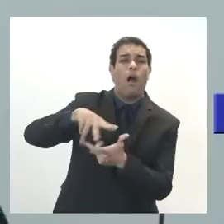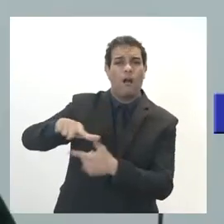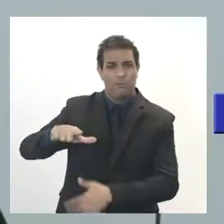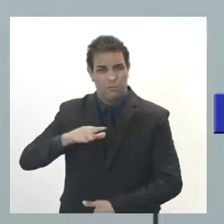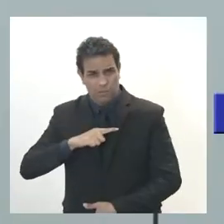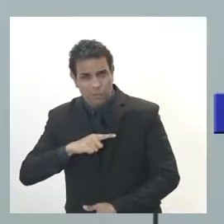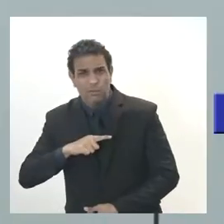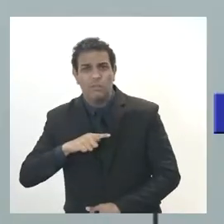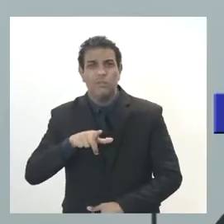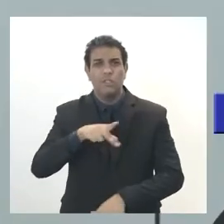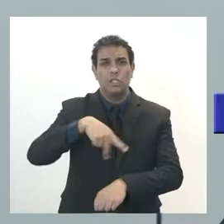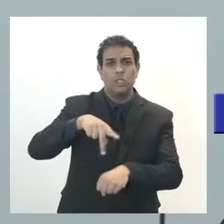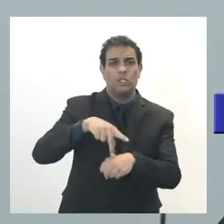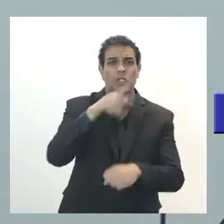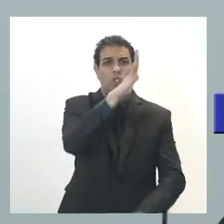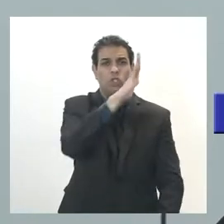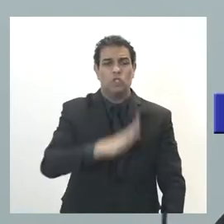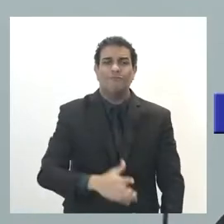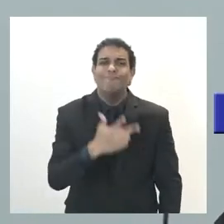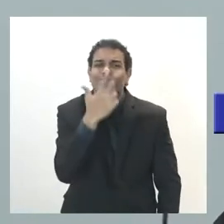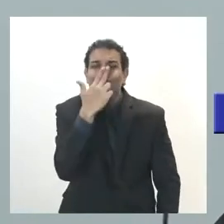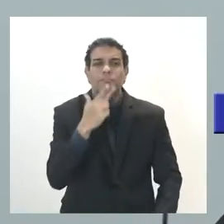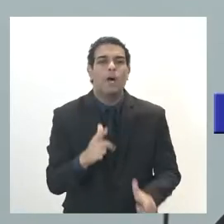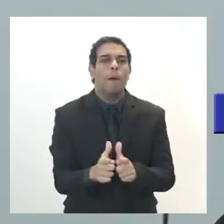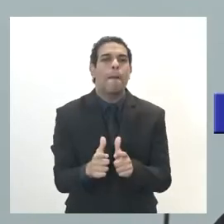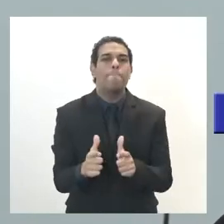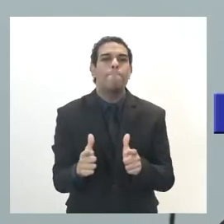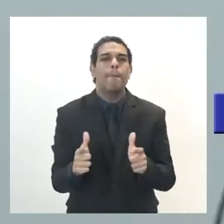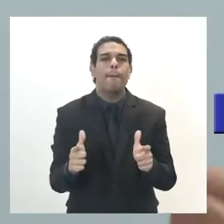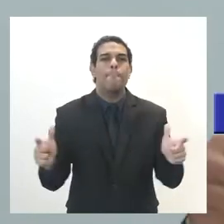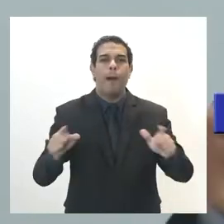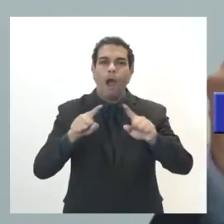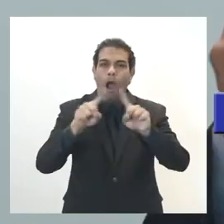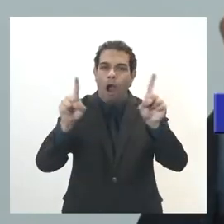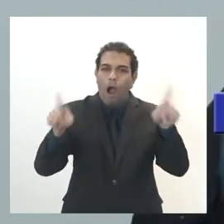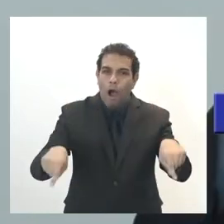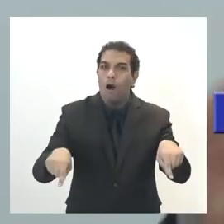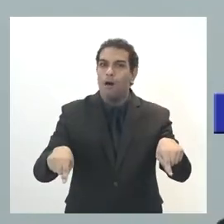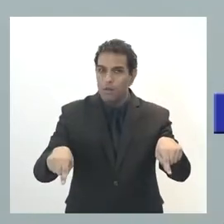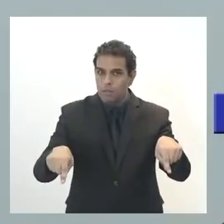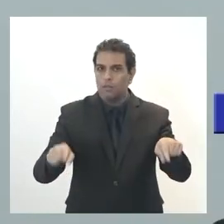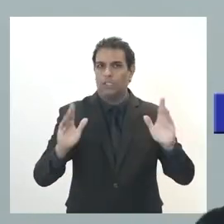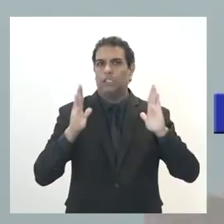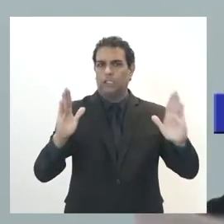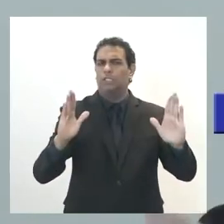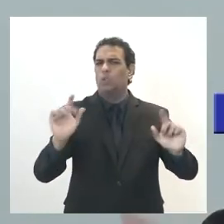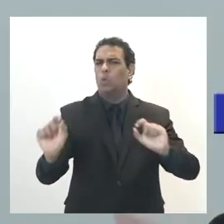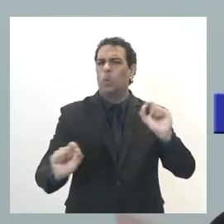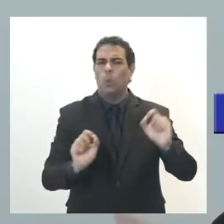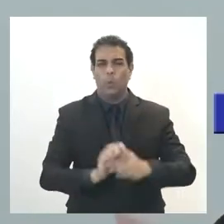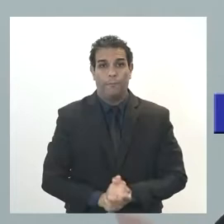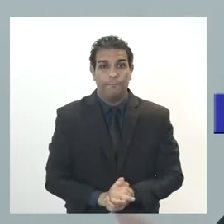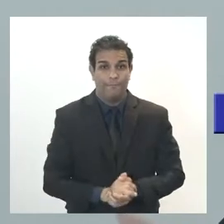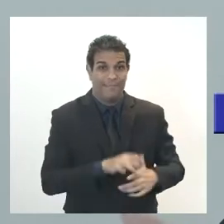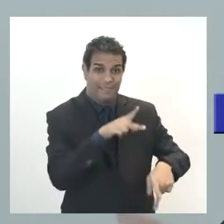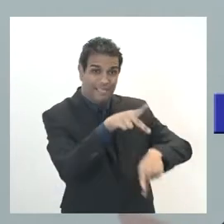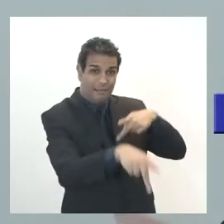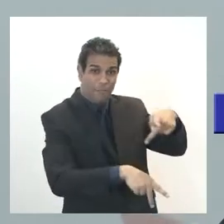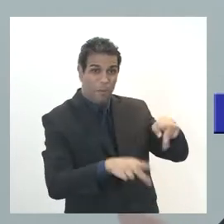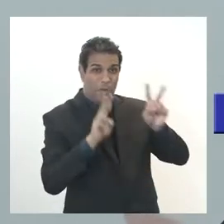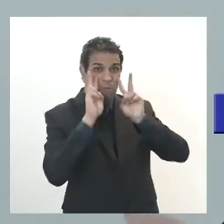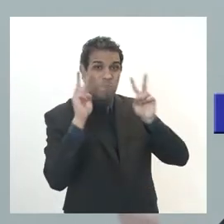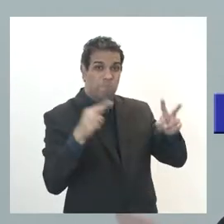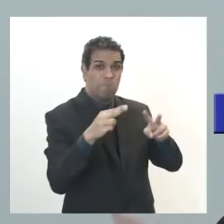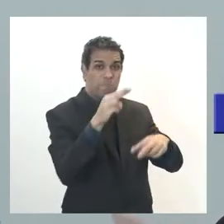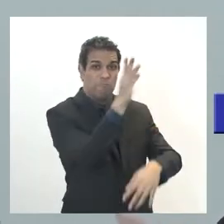ter havido no Brasil o inchaço da máquina pública e servidores de 91 2015 o a população brasileira